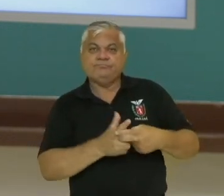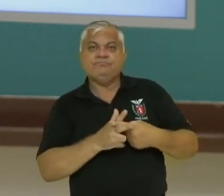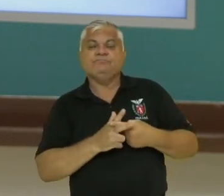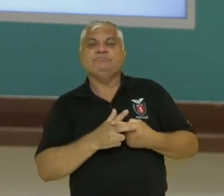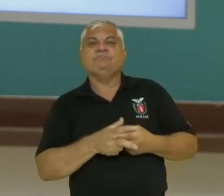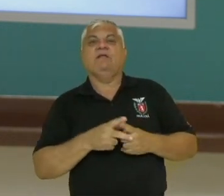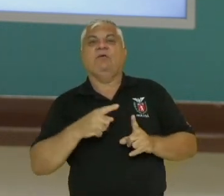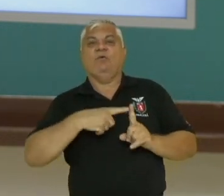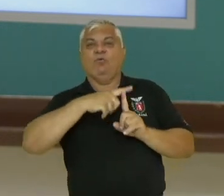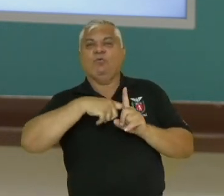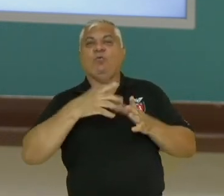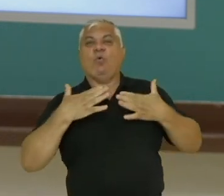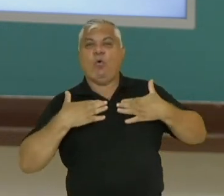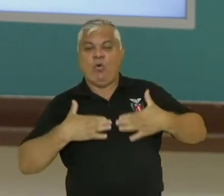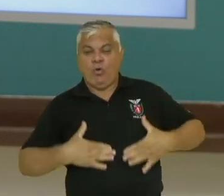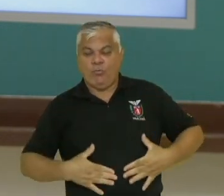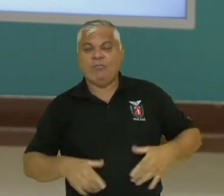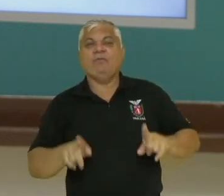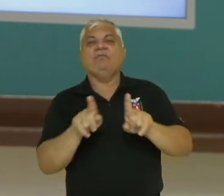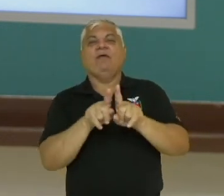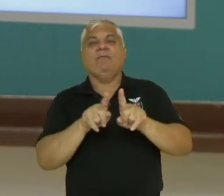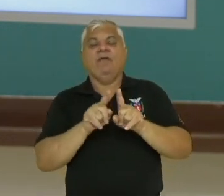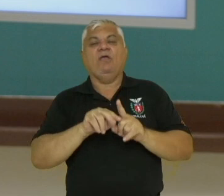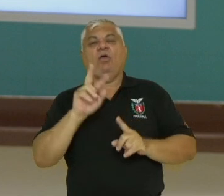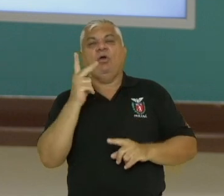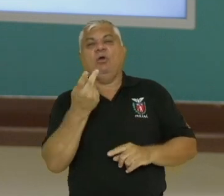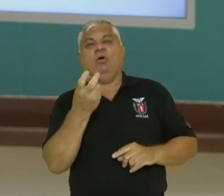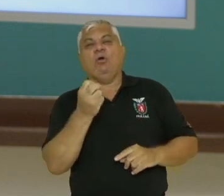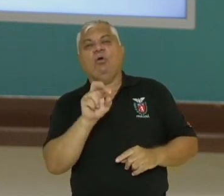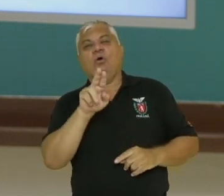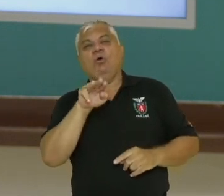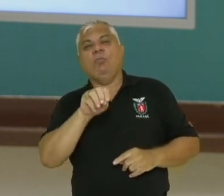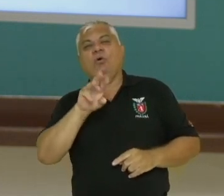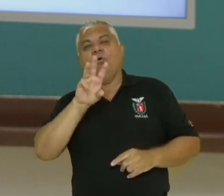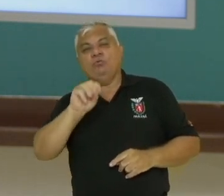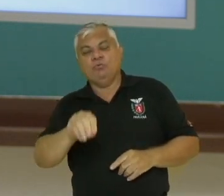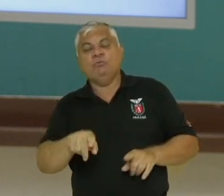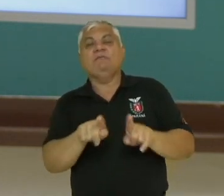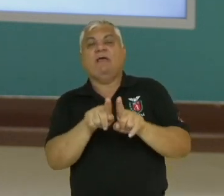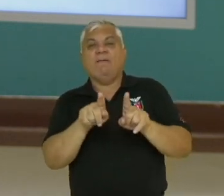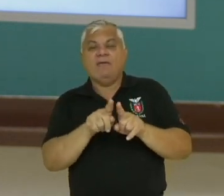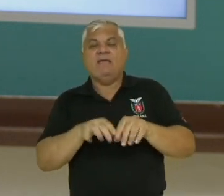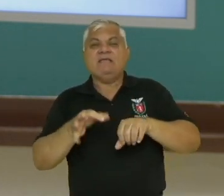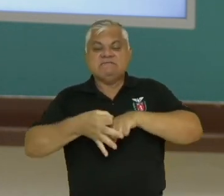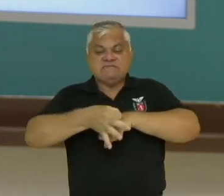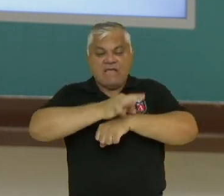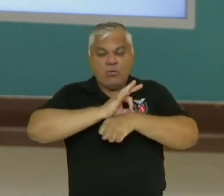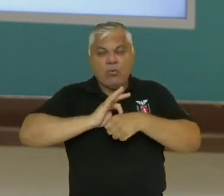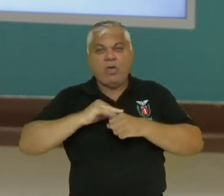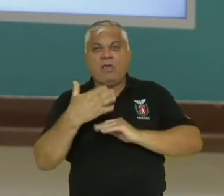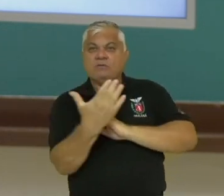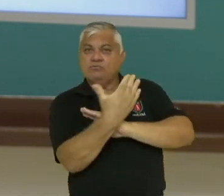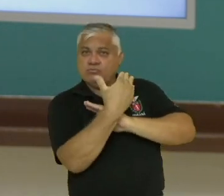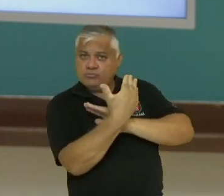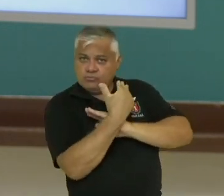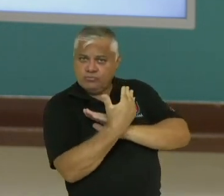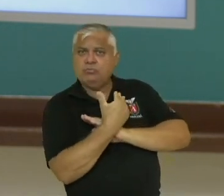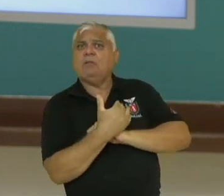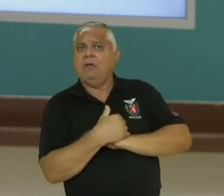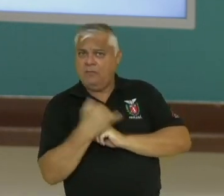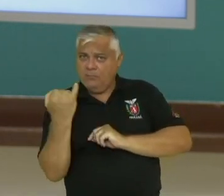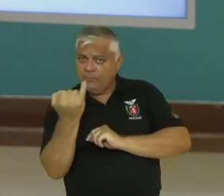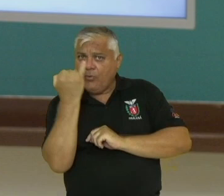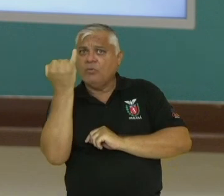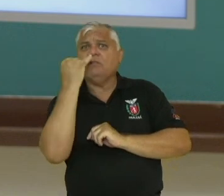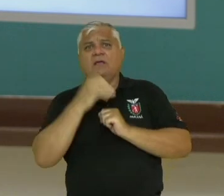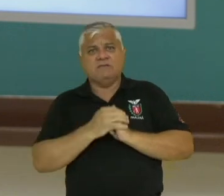corporal, participam da formação de hormônios, na constituição da membrana celular, entre outras características. Então,